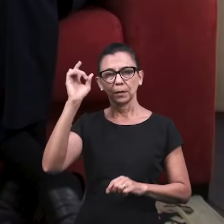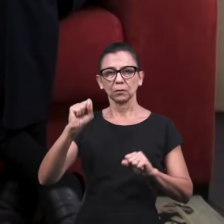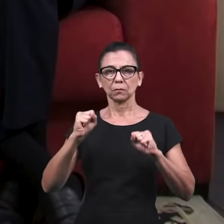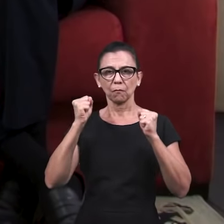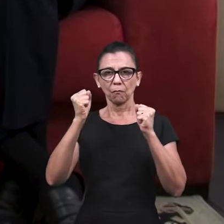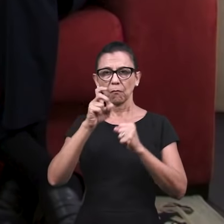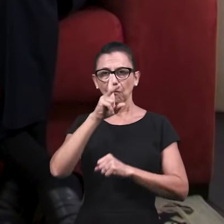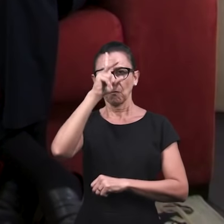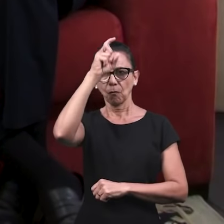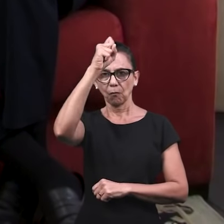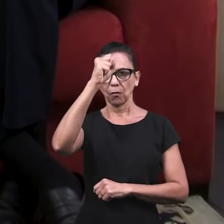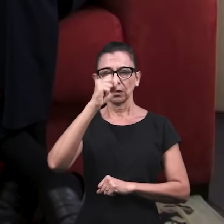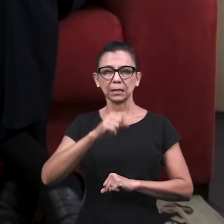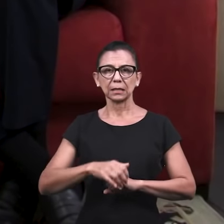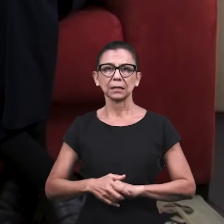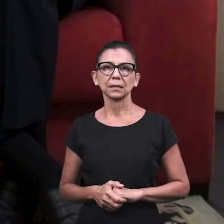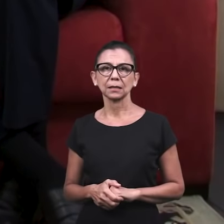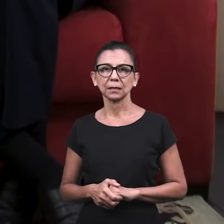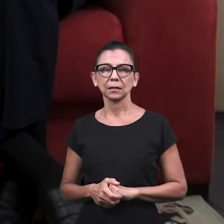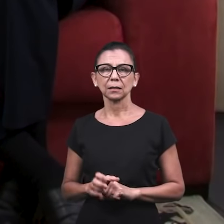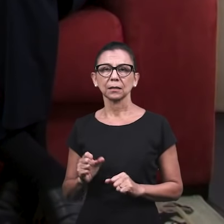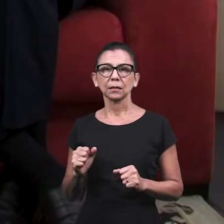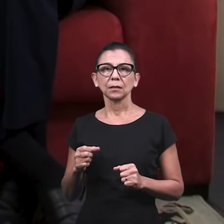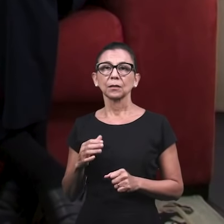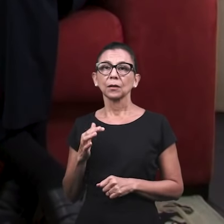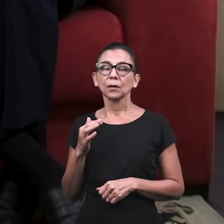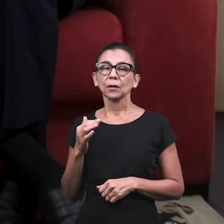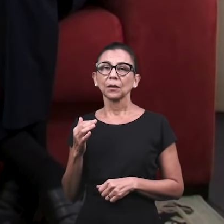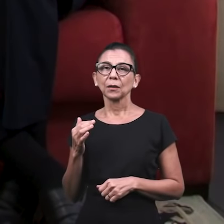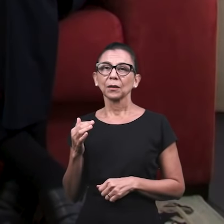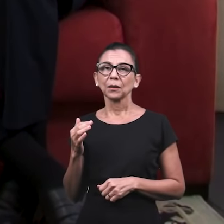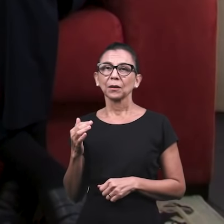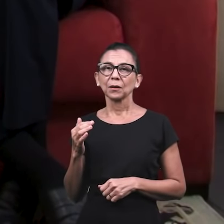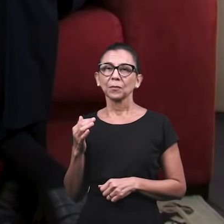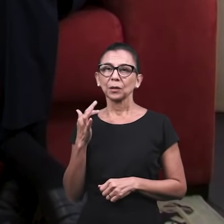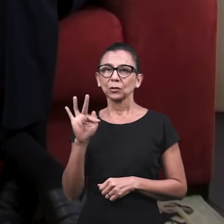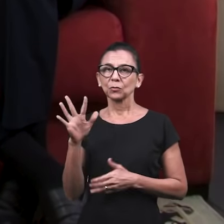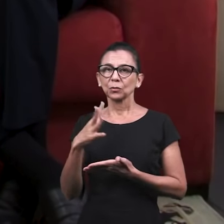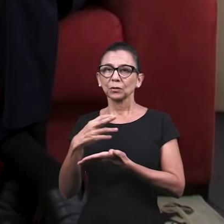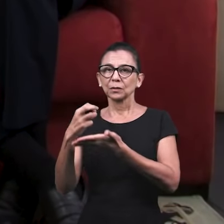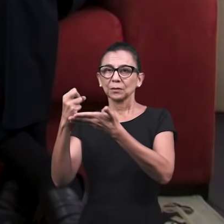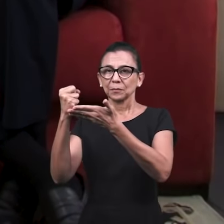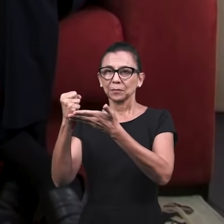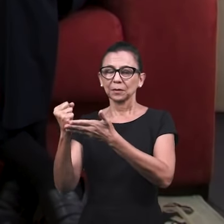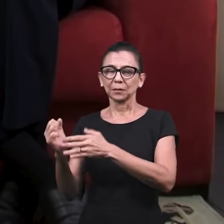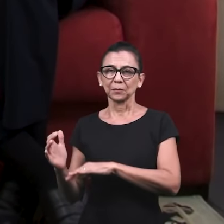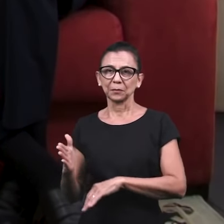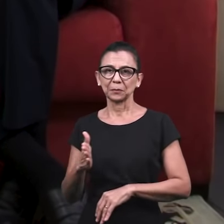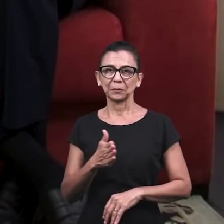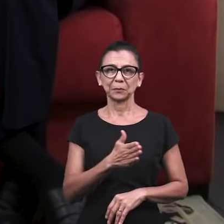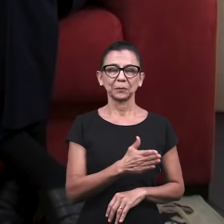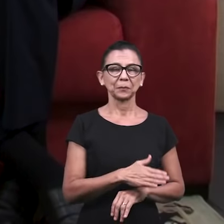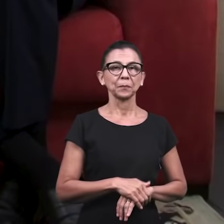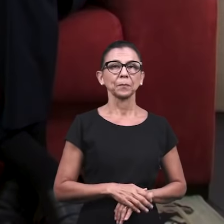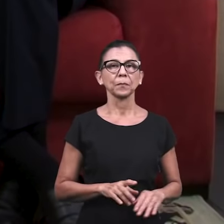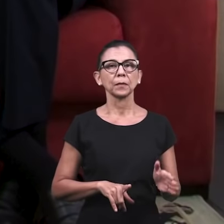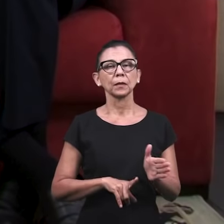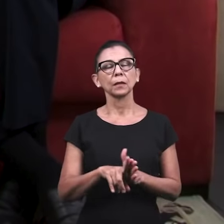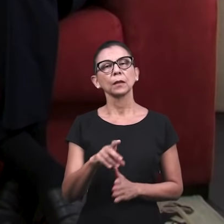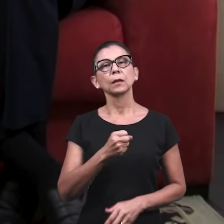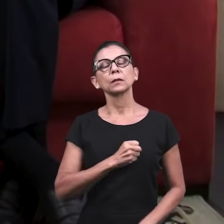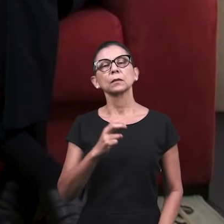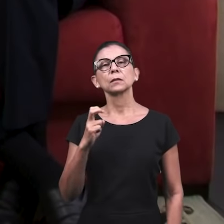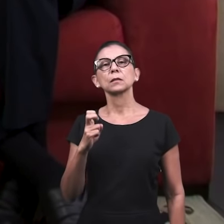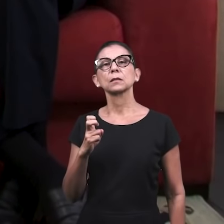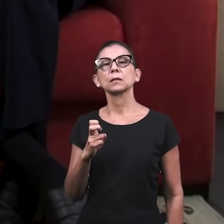está o nosso chamado triunfal para estarmos na eternidade. Louvado seja o nome do Senhor. Nós vamos agora à pergunta de número